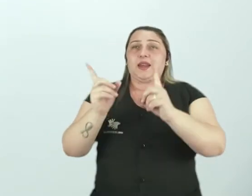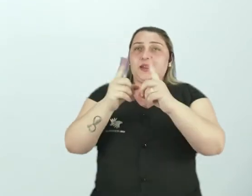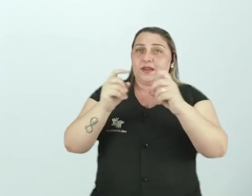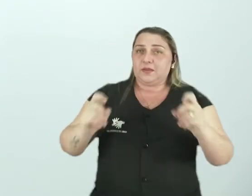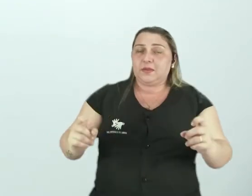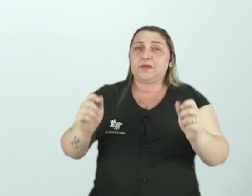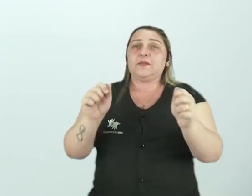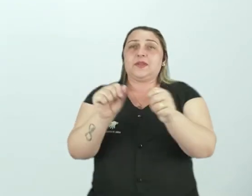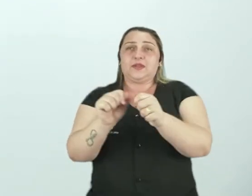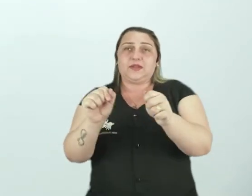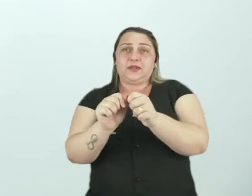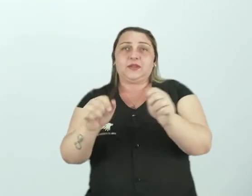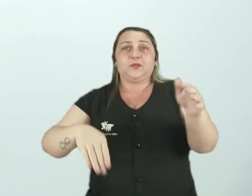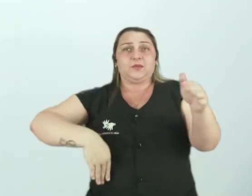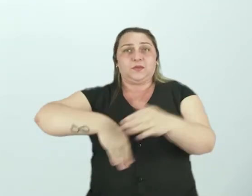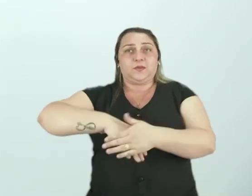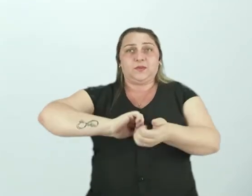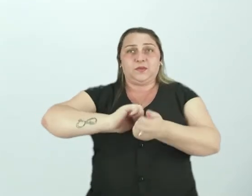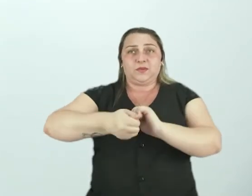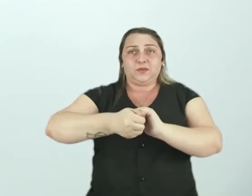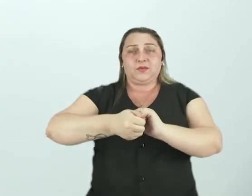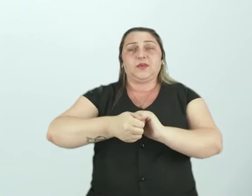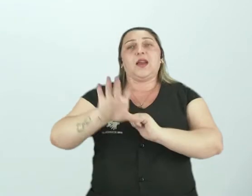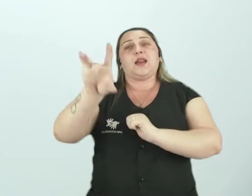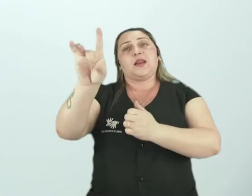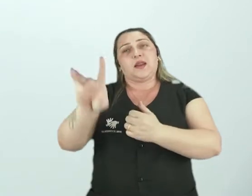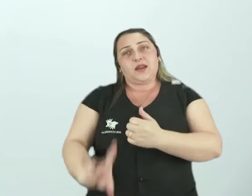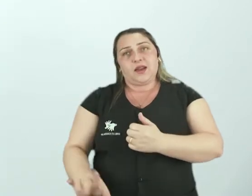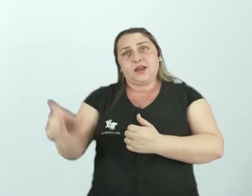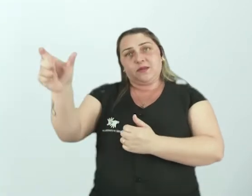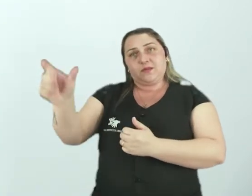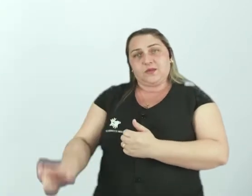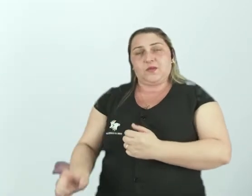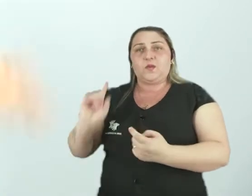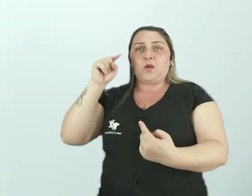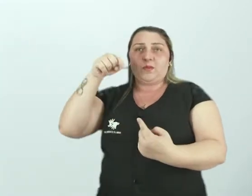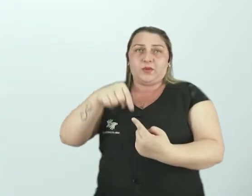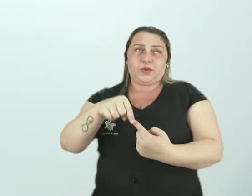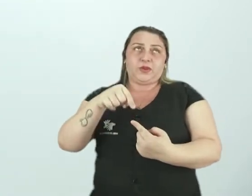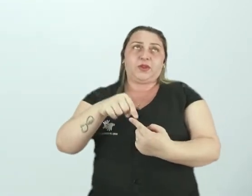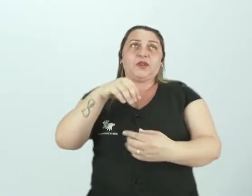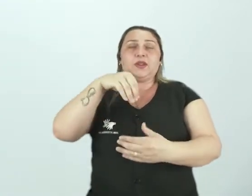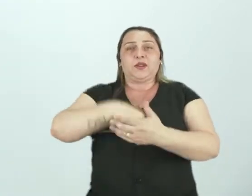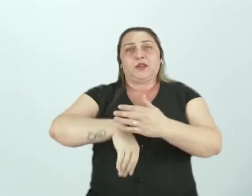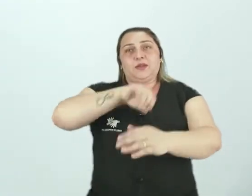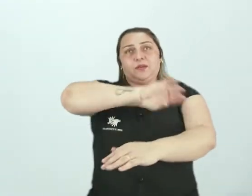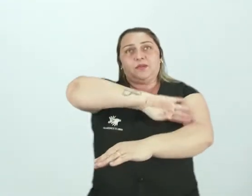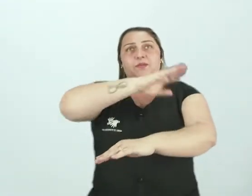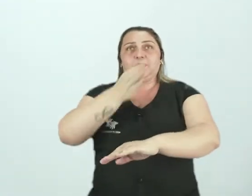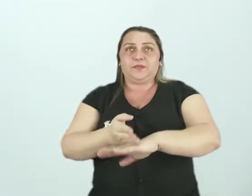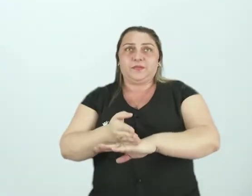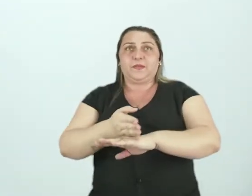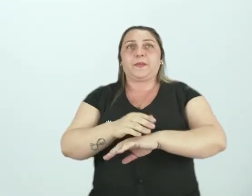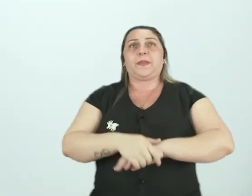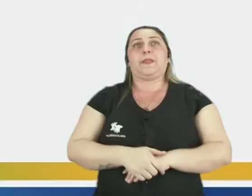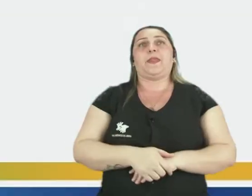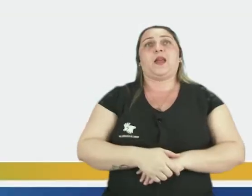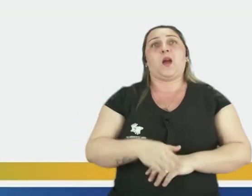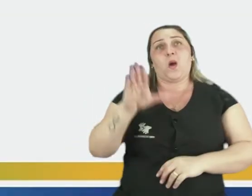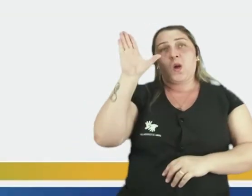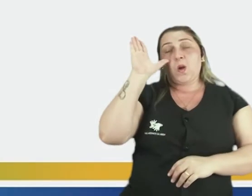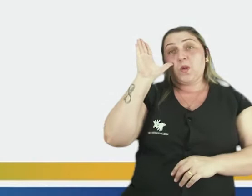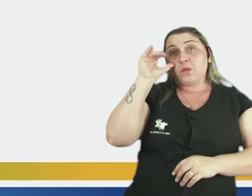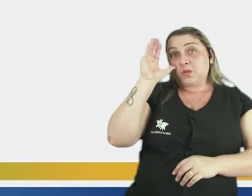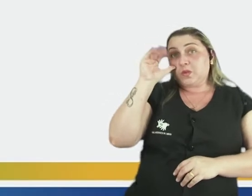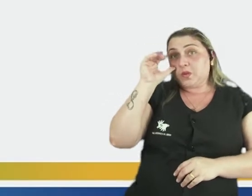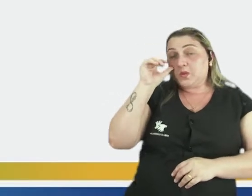poder realizar aquele esporte, né? Cada atleta com o objetivo dentro de quadro do campo. O curioso